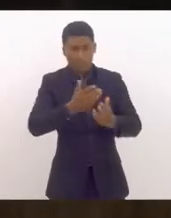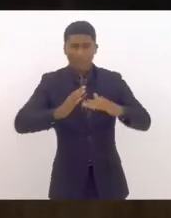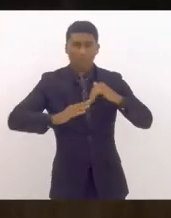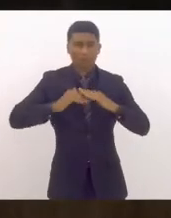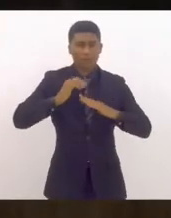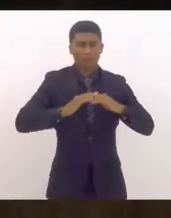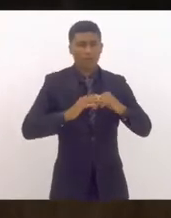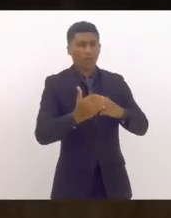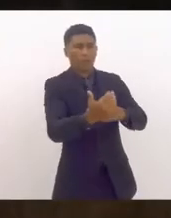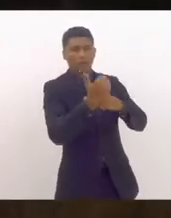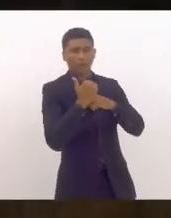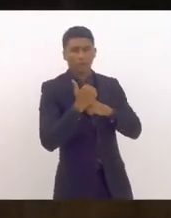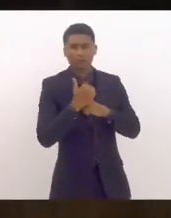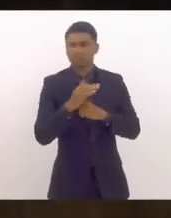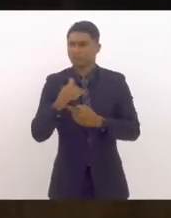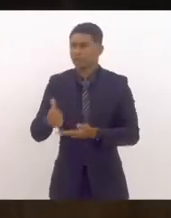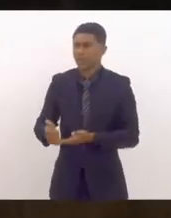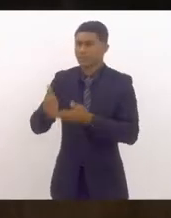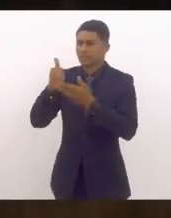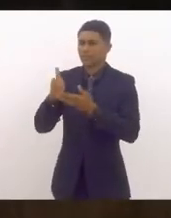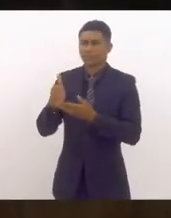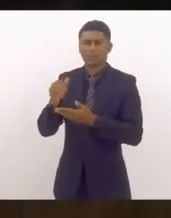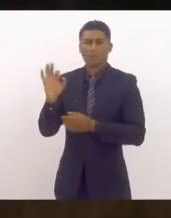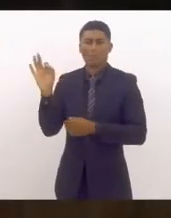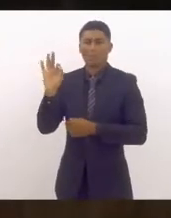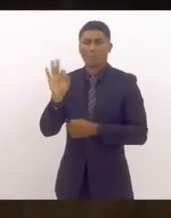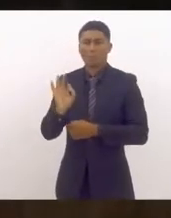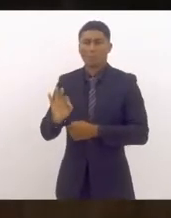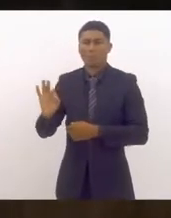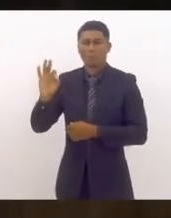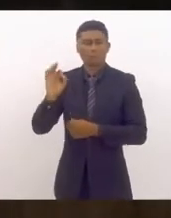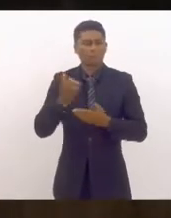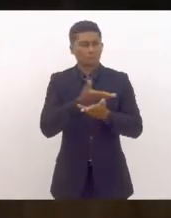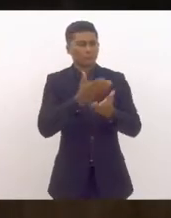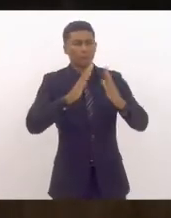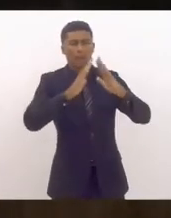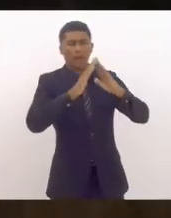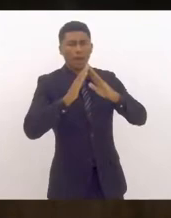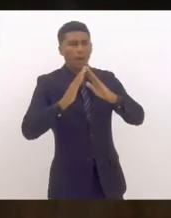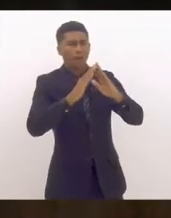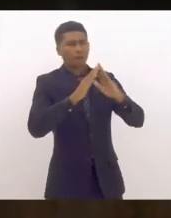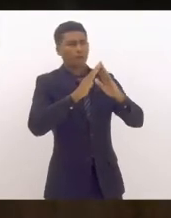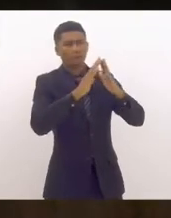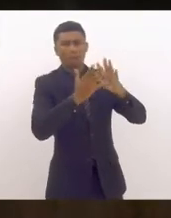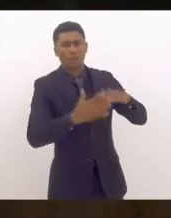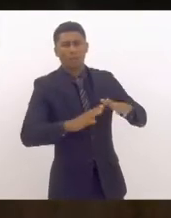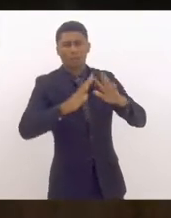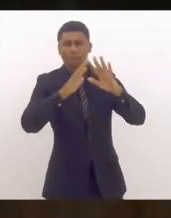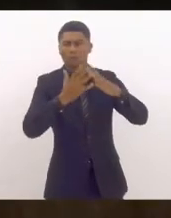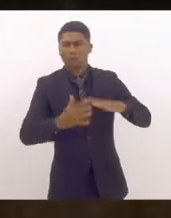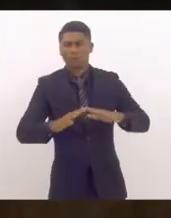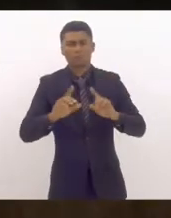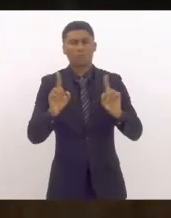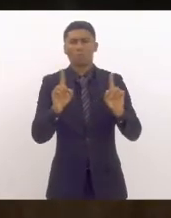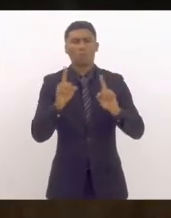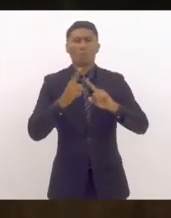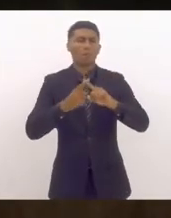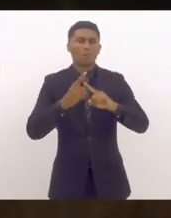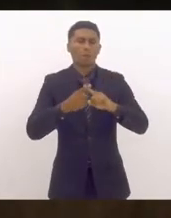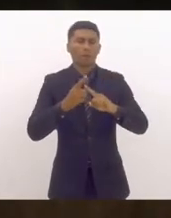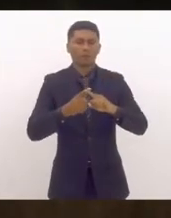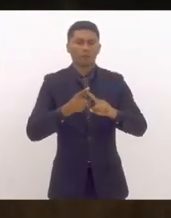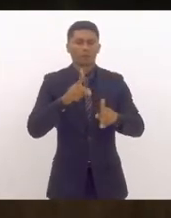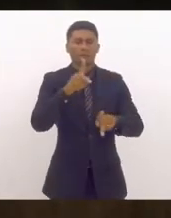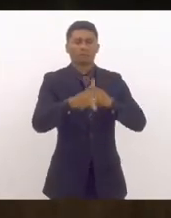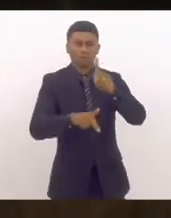casas. E, claro, tenho certeza, nenhuma das casas caíram. É porque também há o olhar popular, a construção